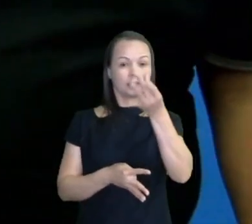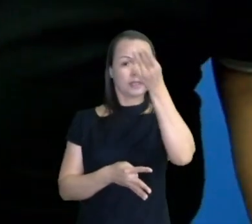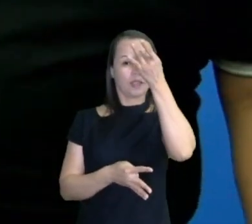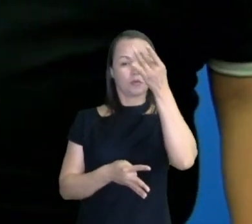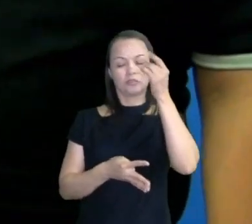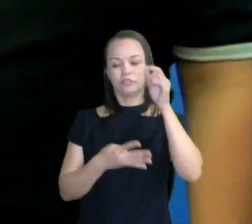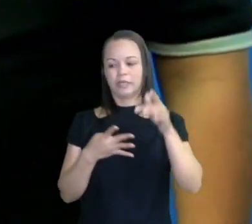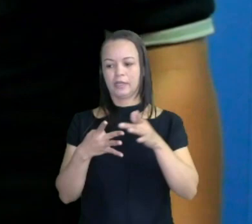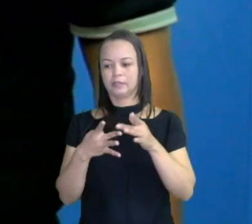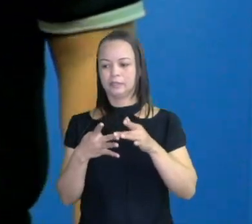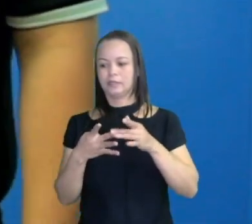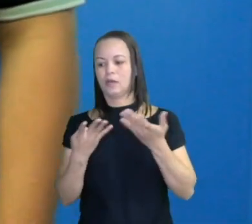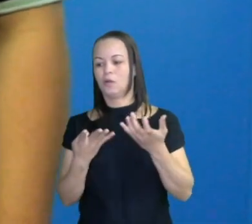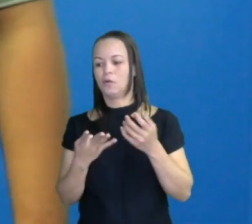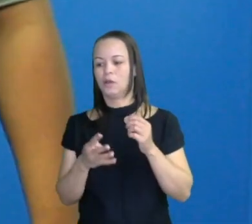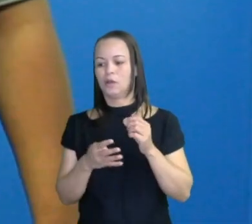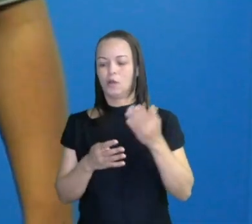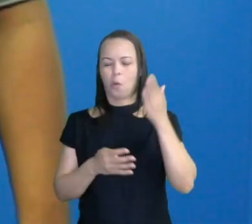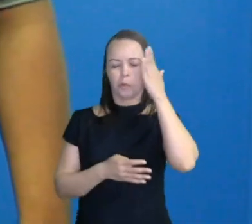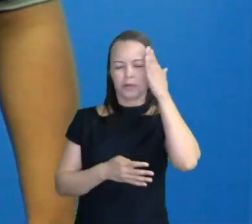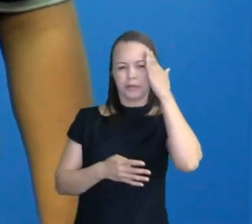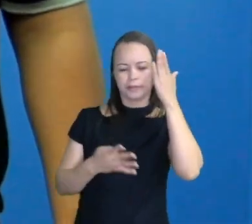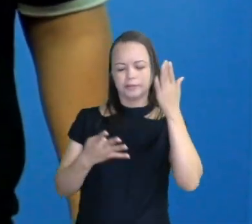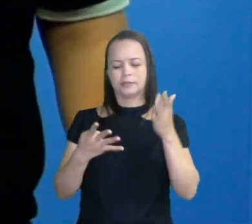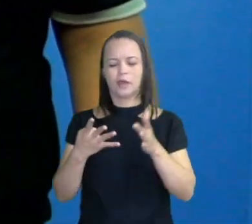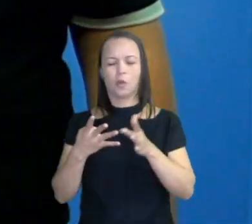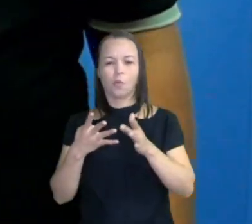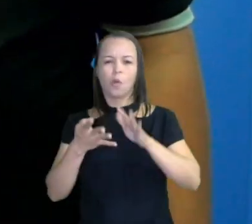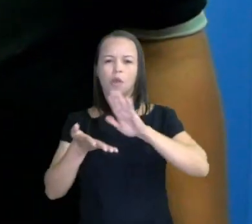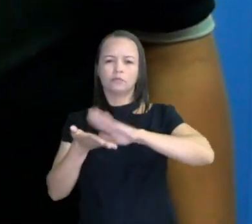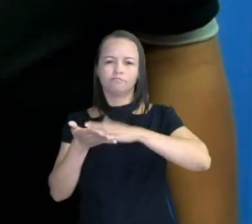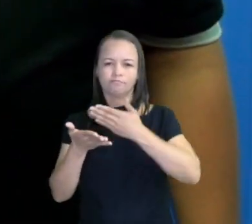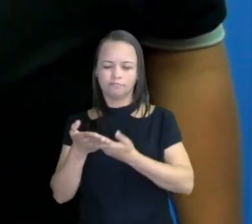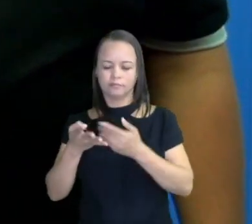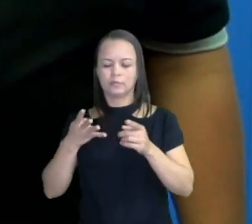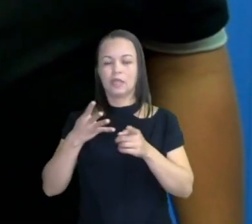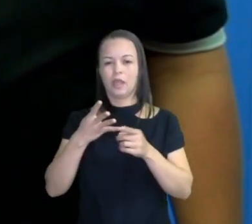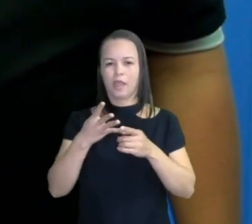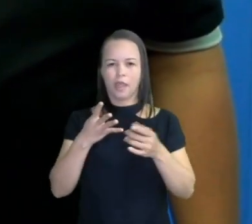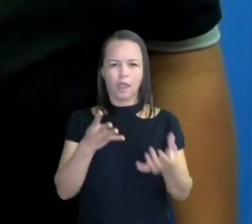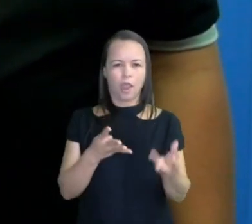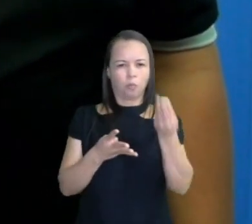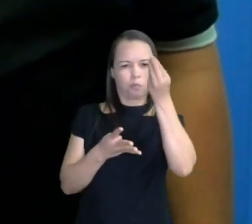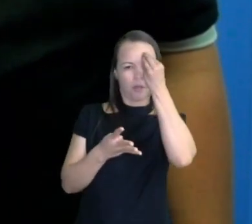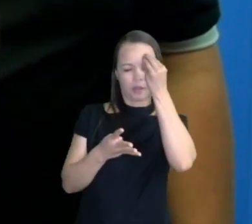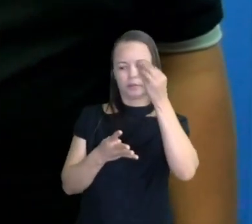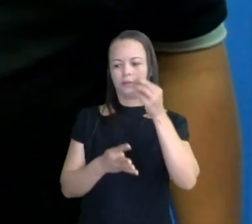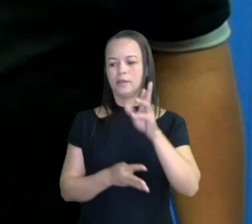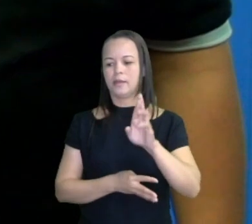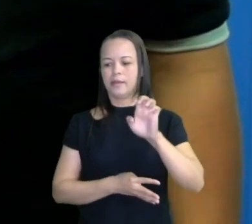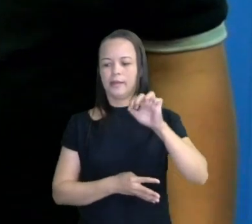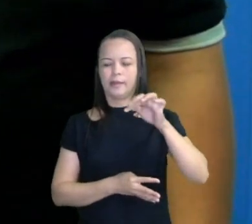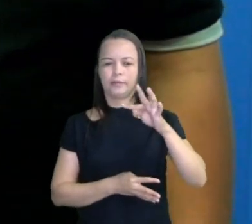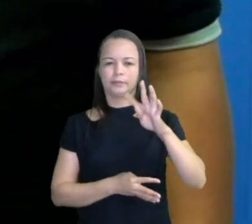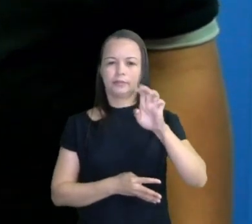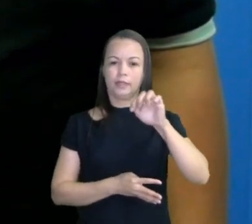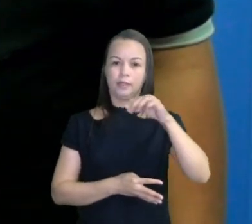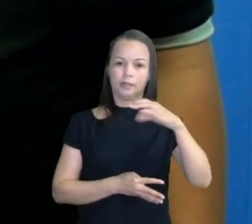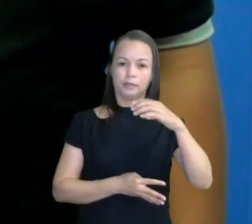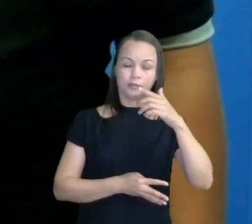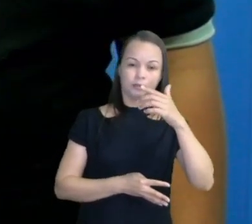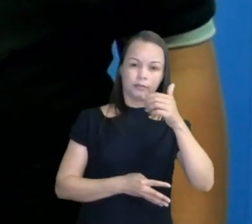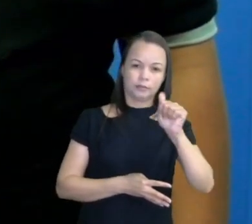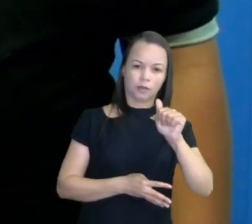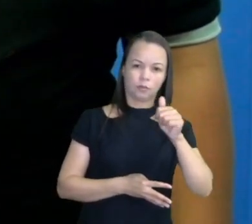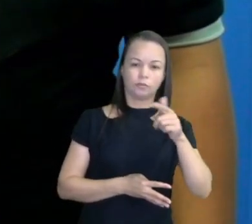compreensão, interpretação e retenção. Se você trabalhar esses 4 passos, a partir de agora, você vai ser um